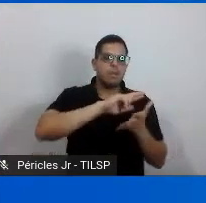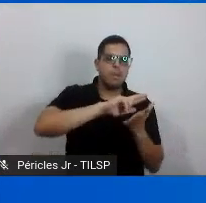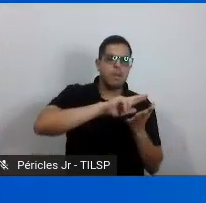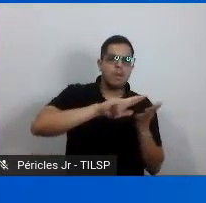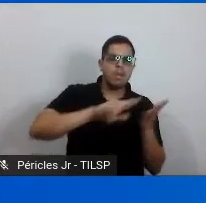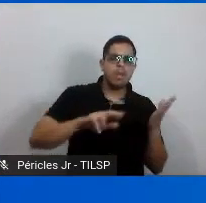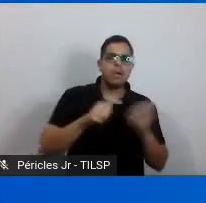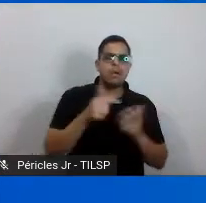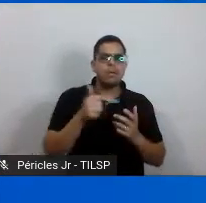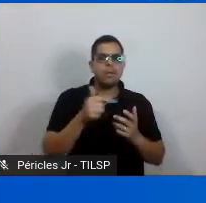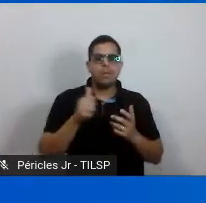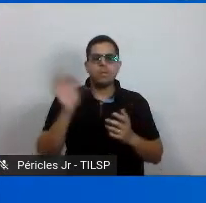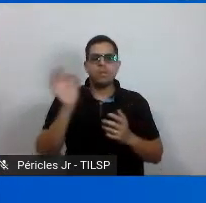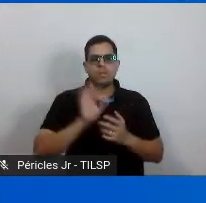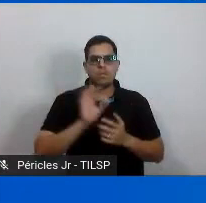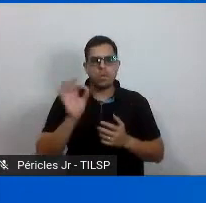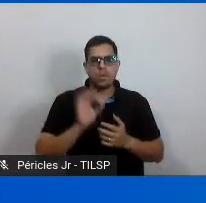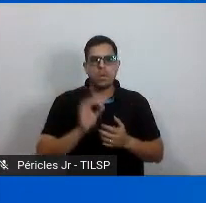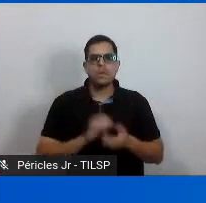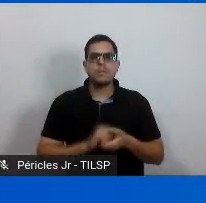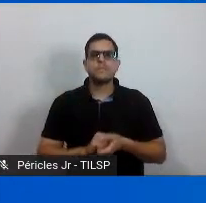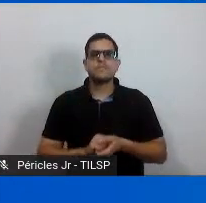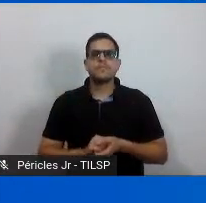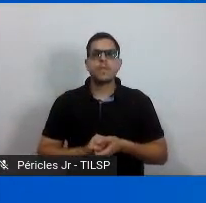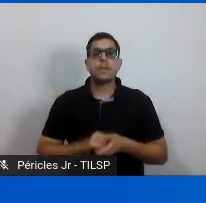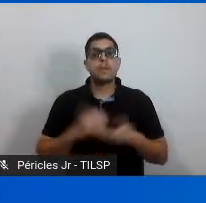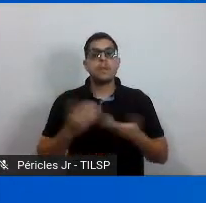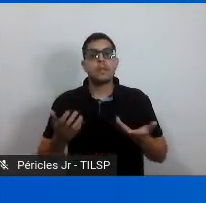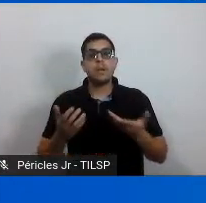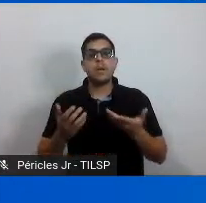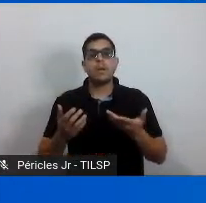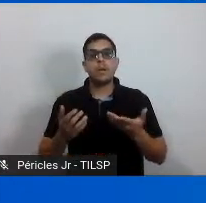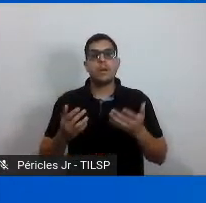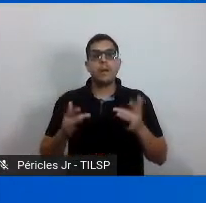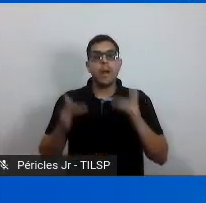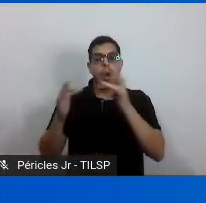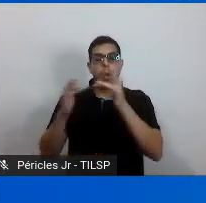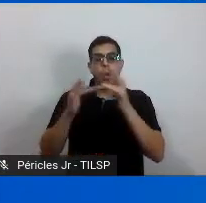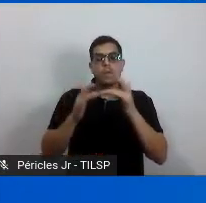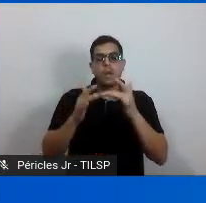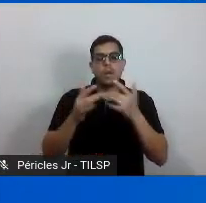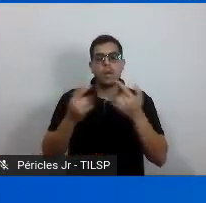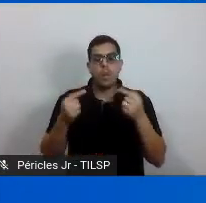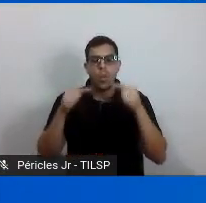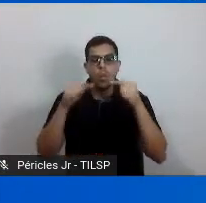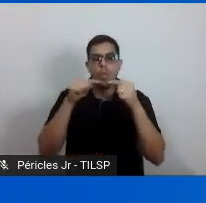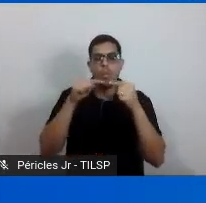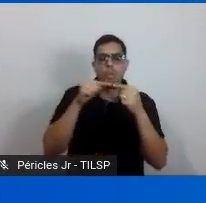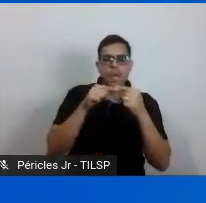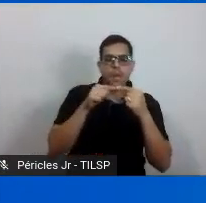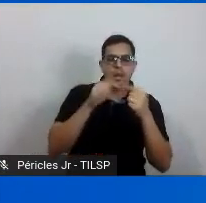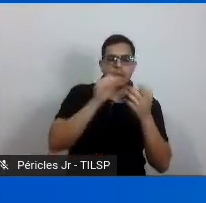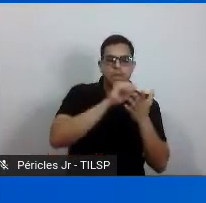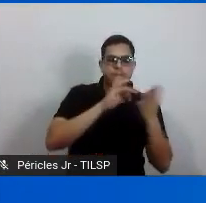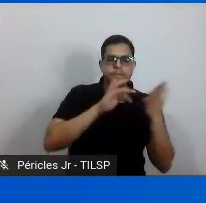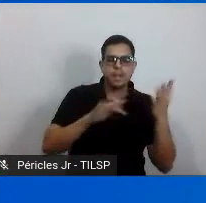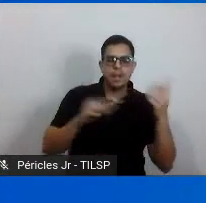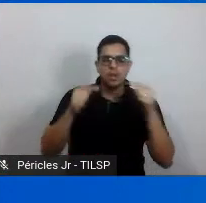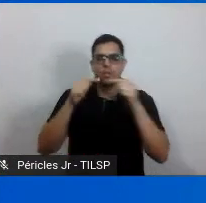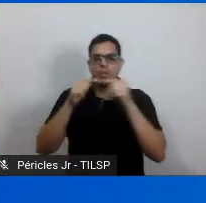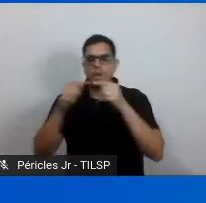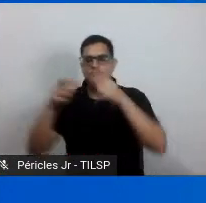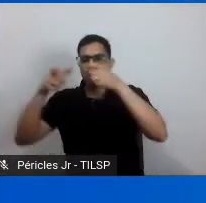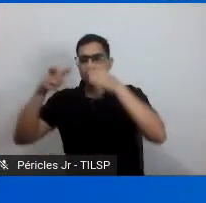diretamente relacionadas ao nível Educacional e a classe social então tendem a ser realizadas